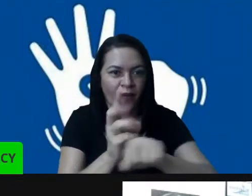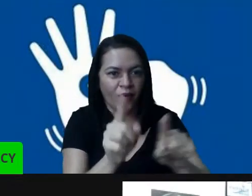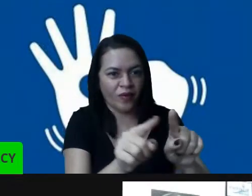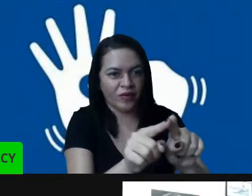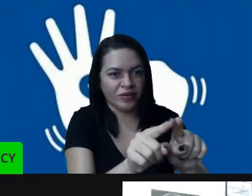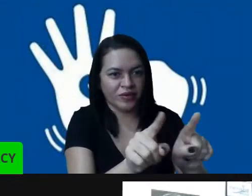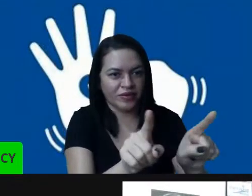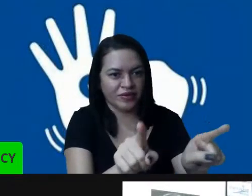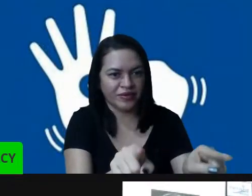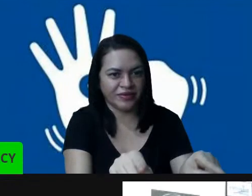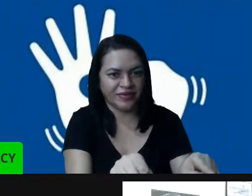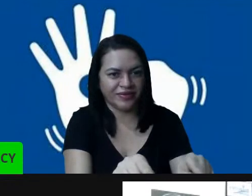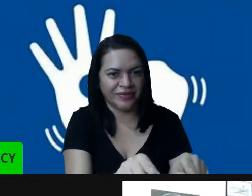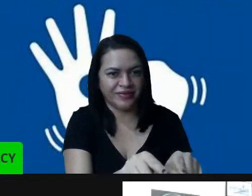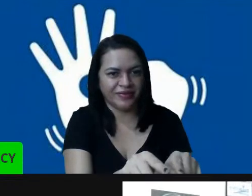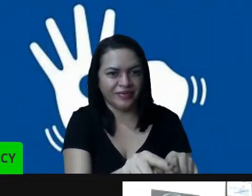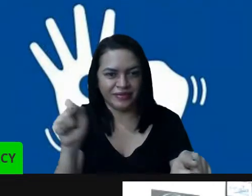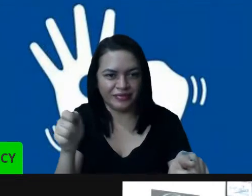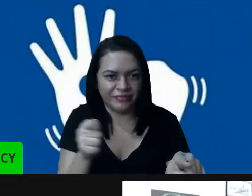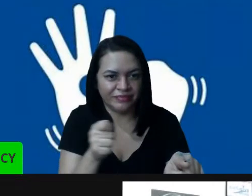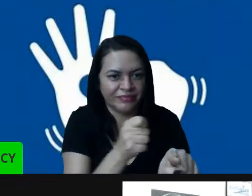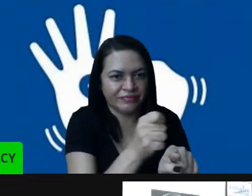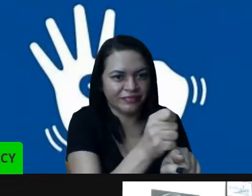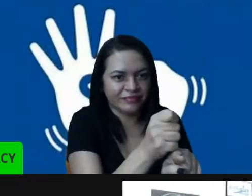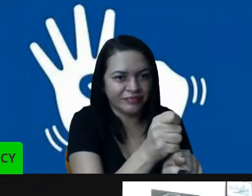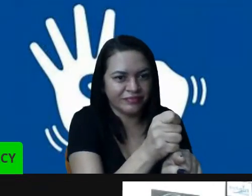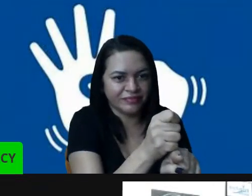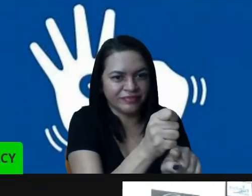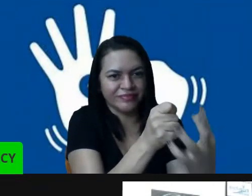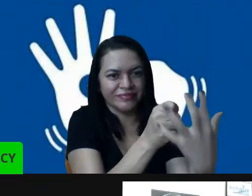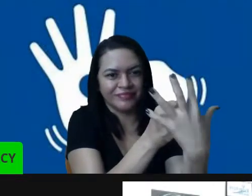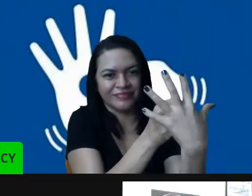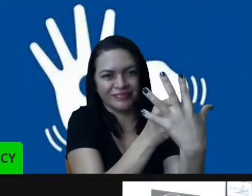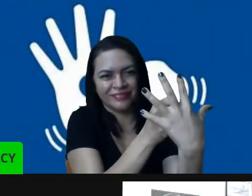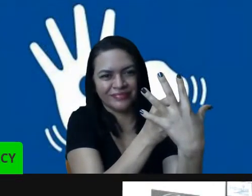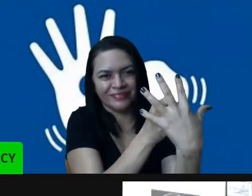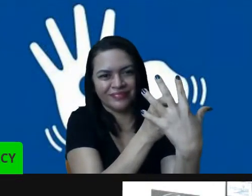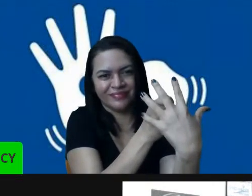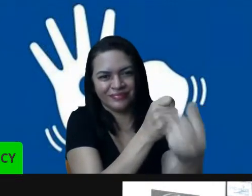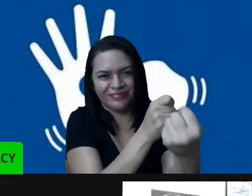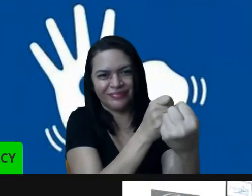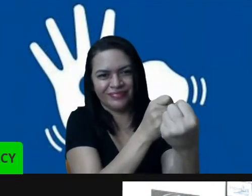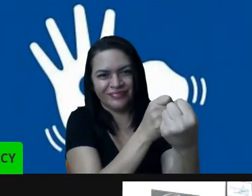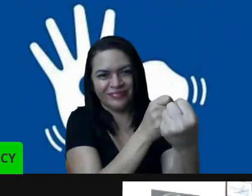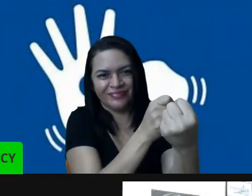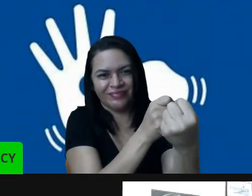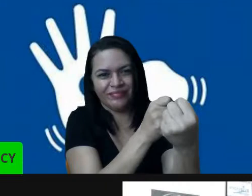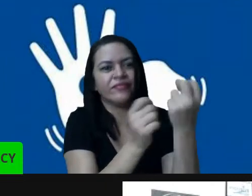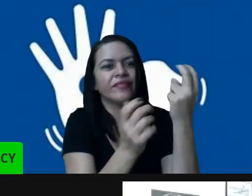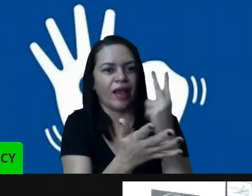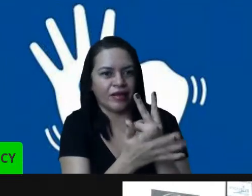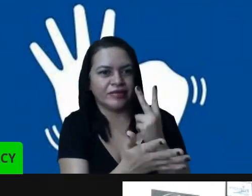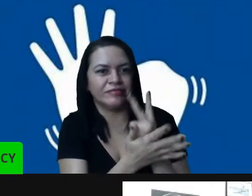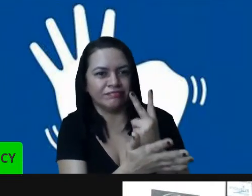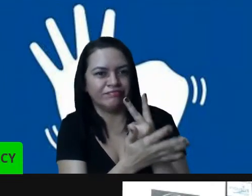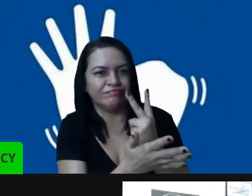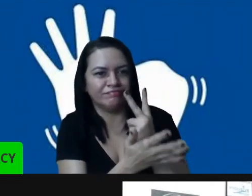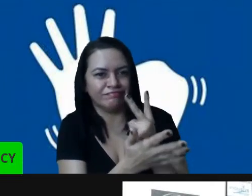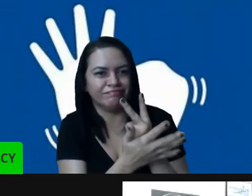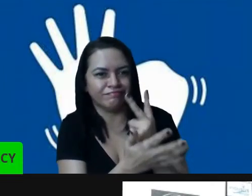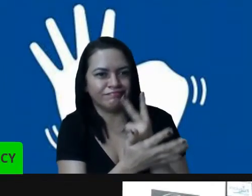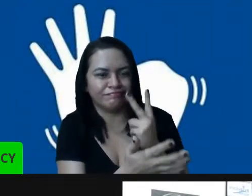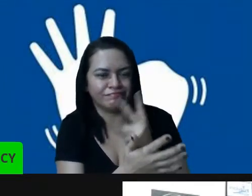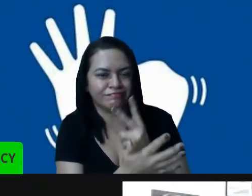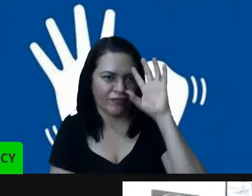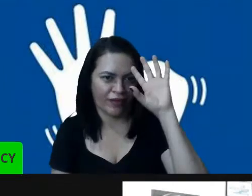aí na tela. Isso aí é clássico, né? Muito clássico. E aí a gente chama atenção para uma outra coisa.